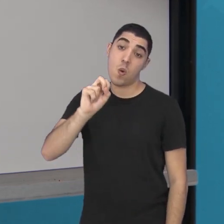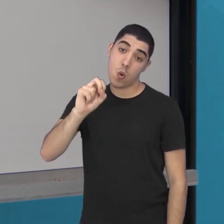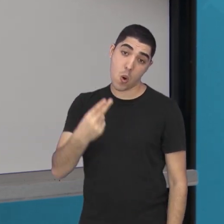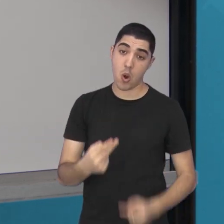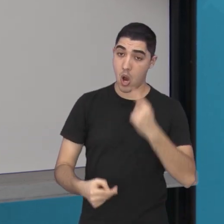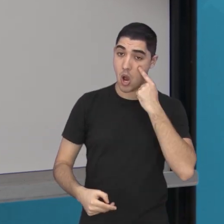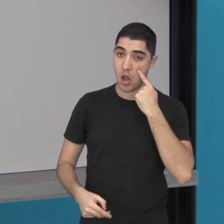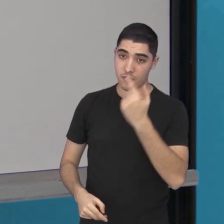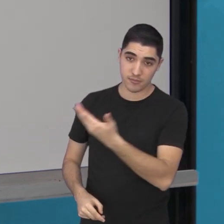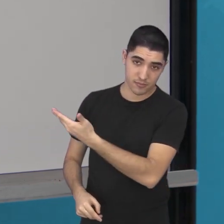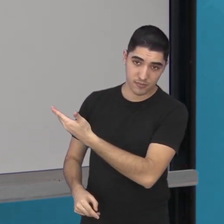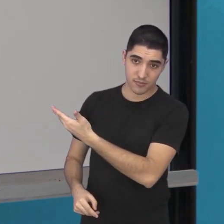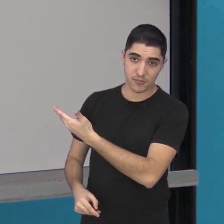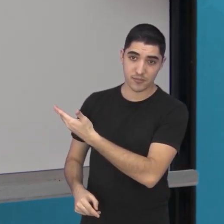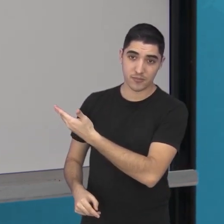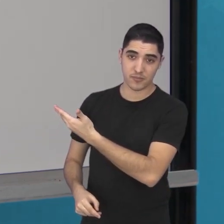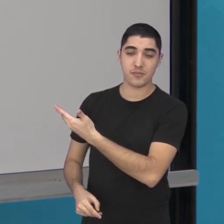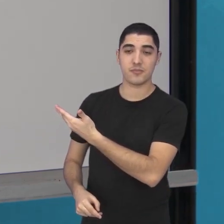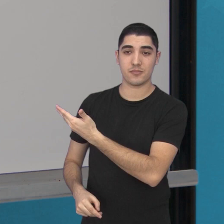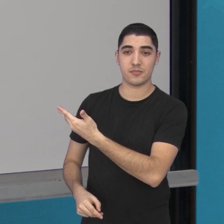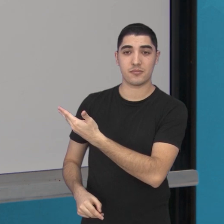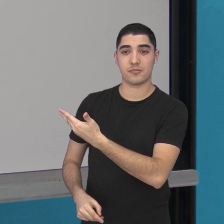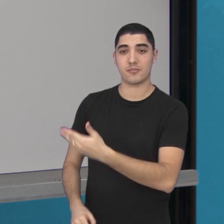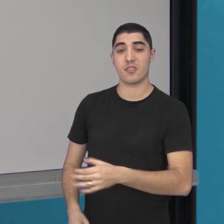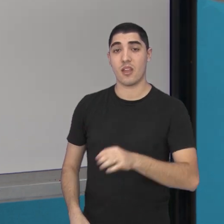ser expresso como assim,